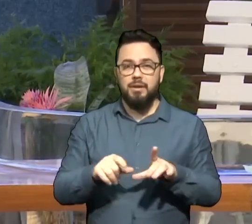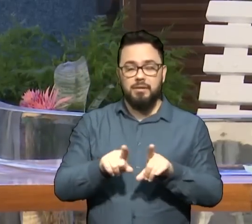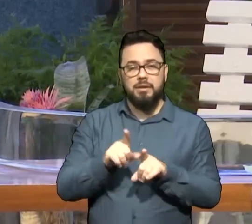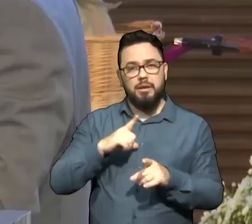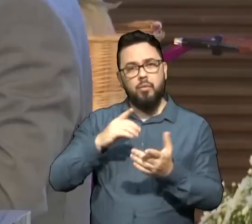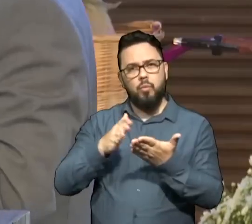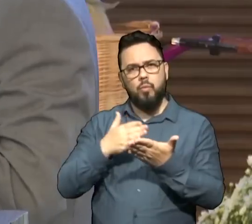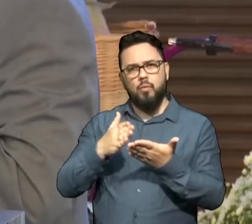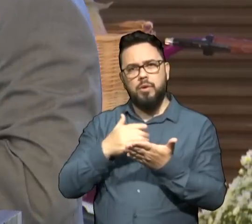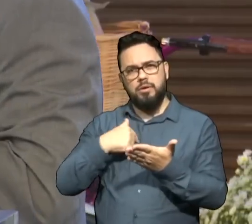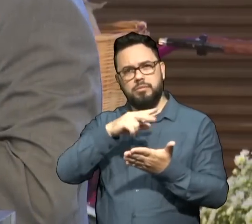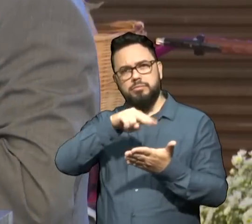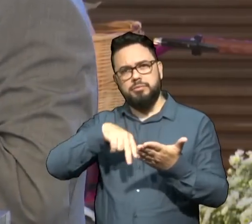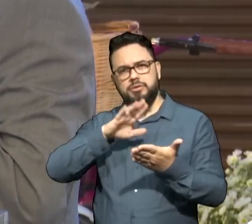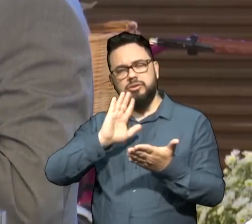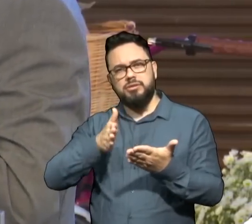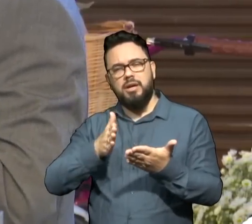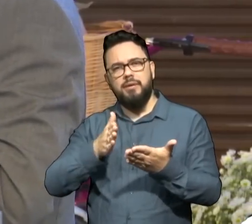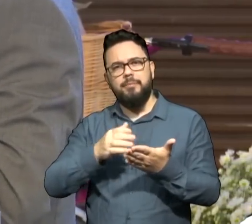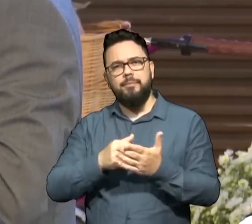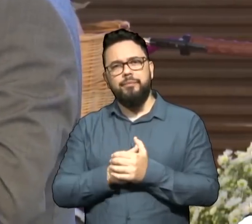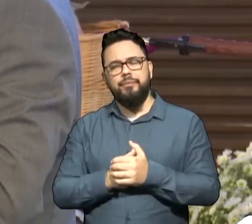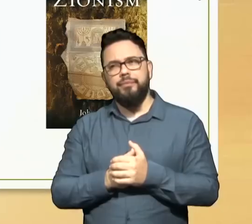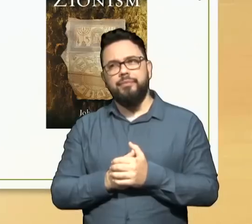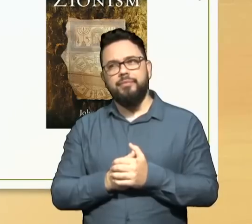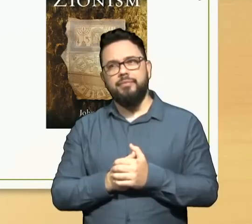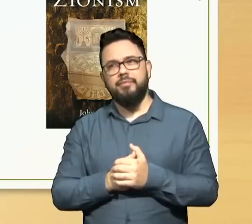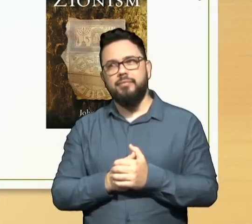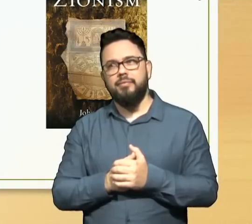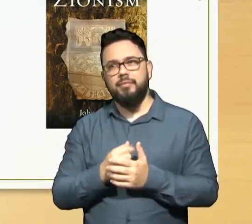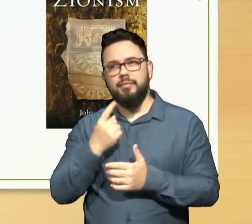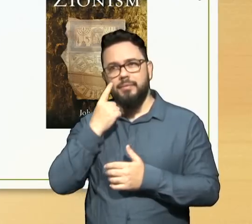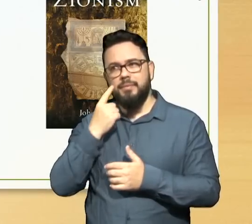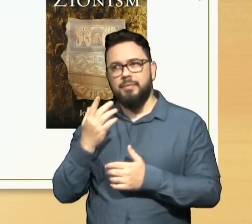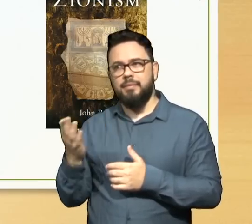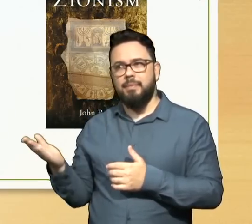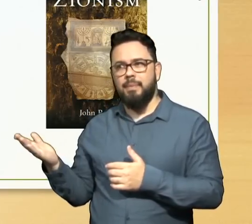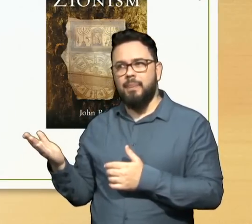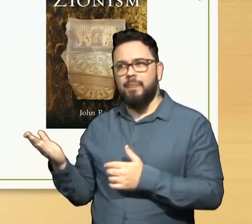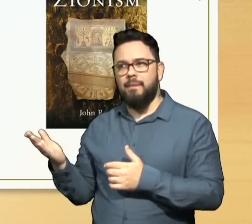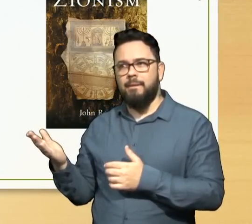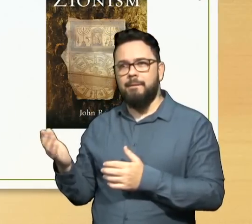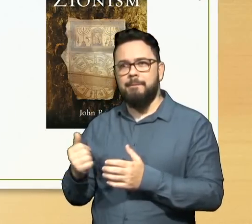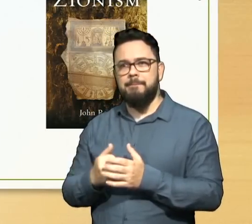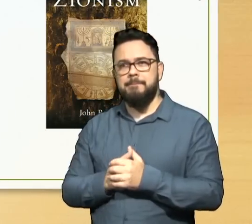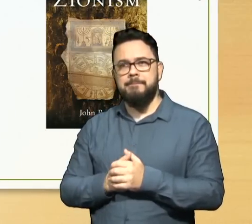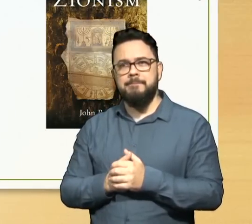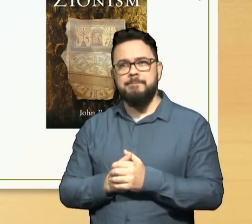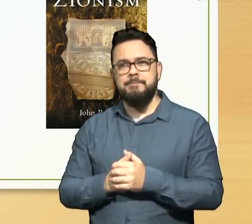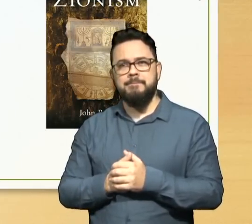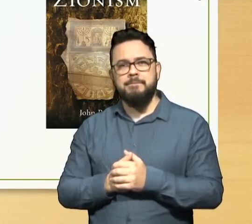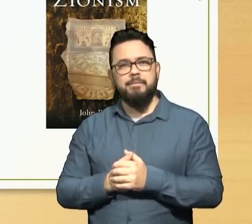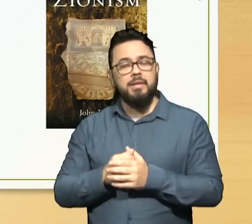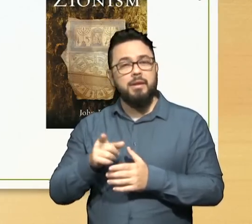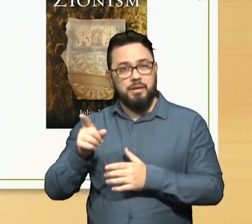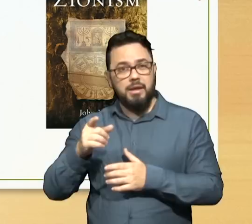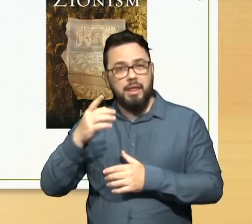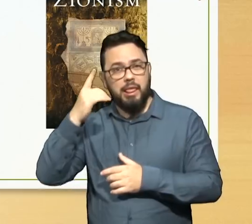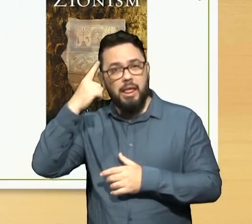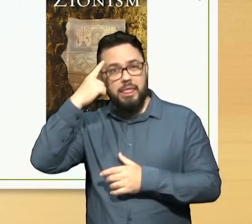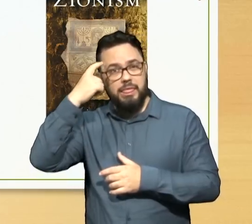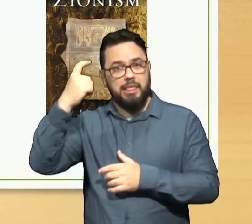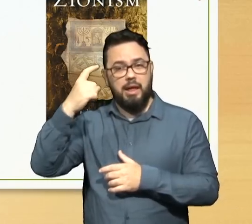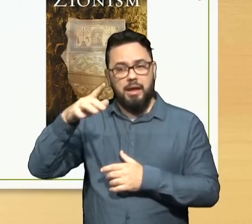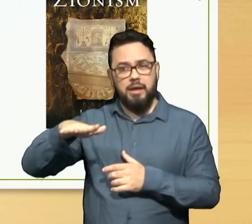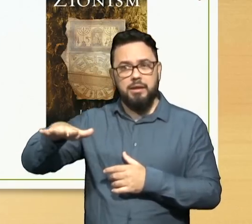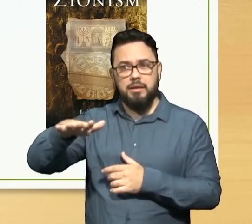o mito do sionismo e esse livro O mito do sionismo diz que o efeito daquela ideologia da Galileia